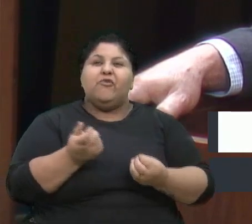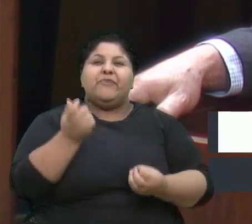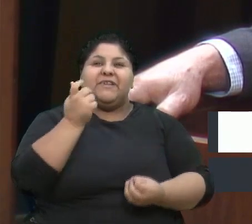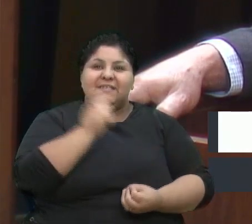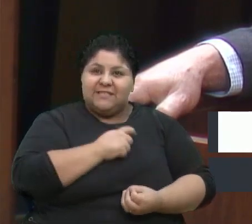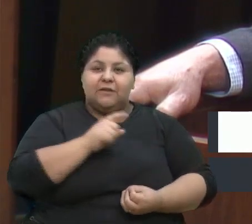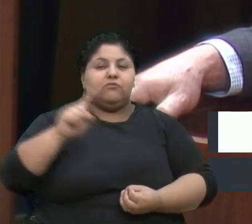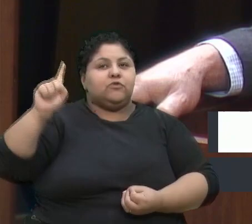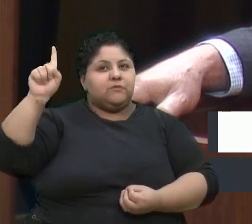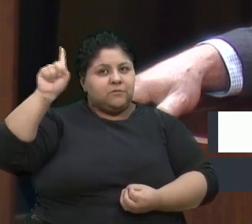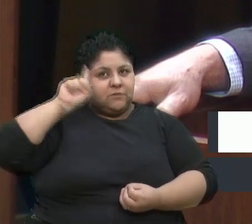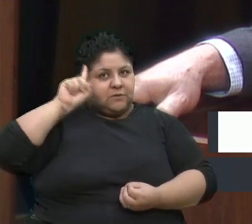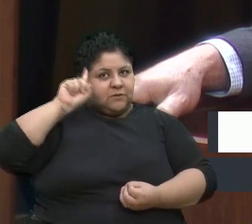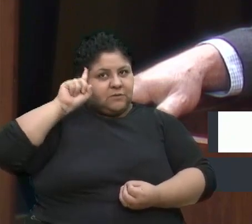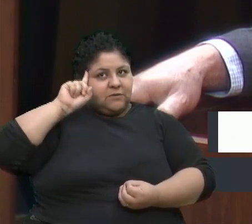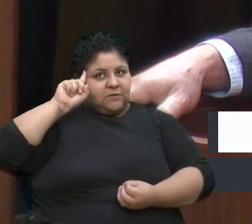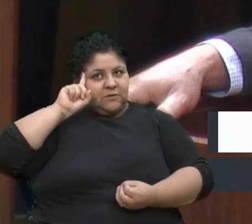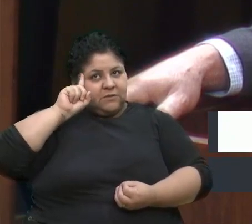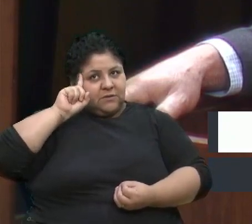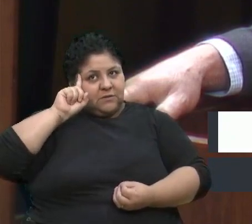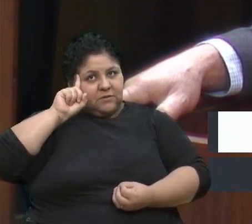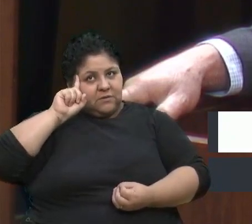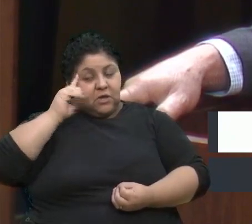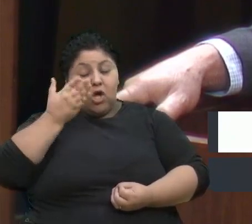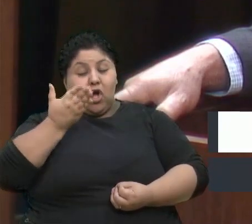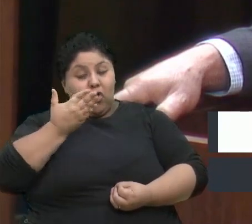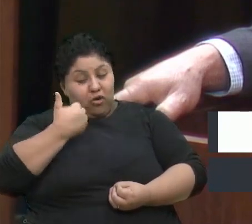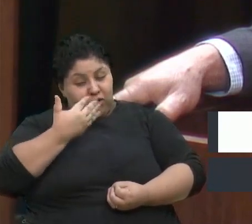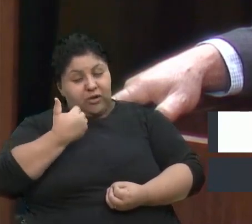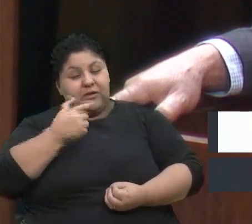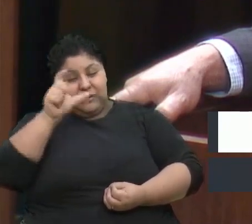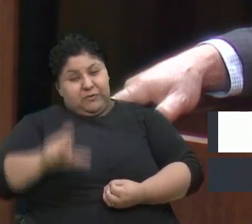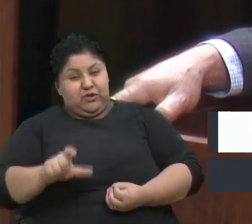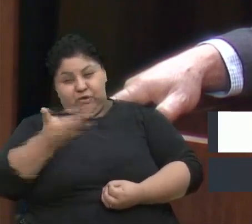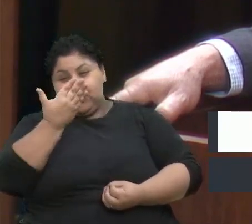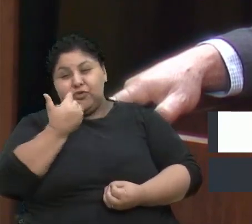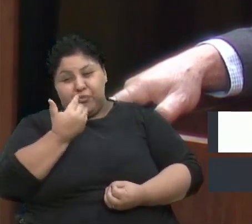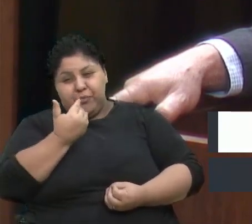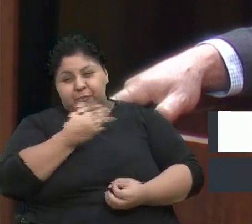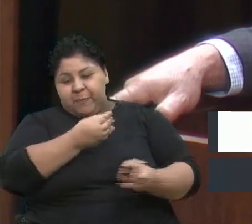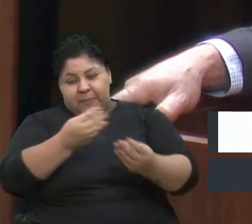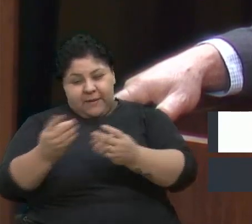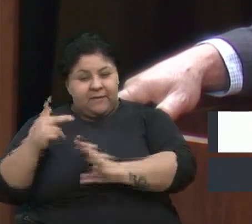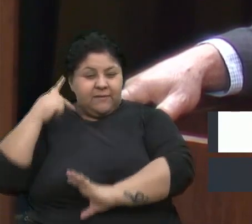todos os dias, 3 vezes por dia na mesa. Muitas vezes tem muitos políticos,